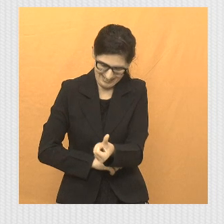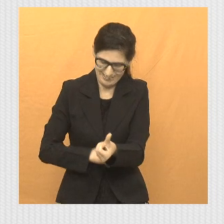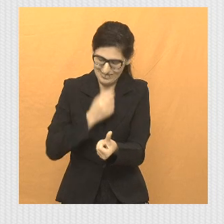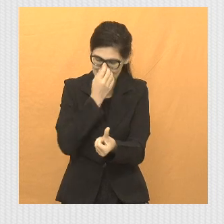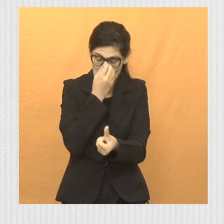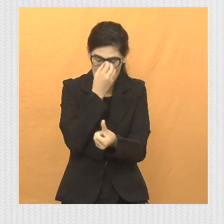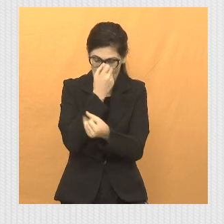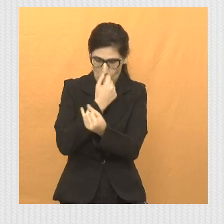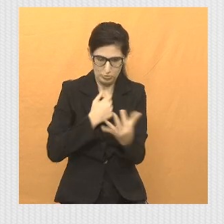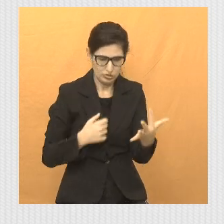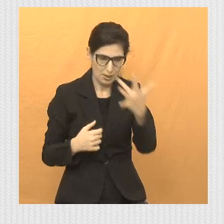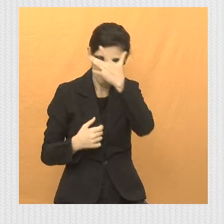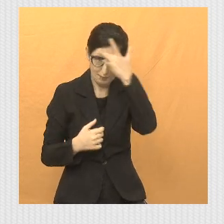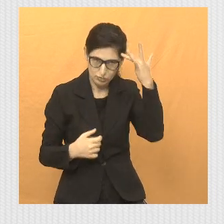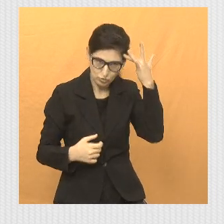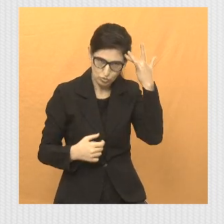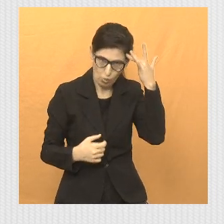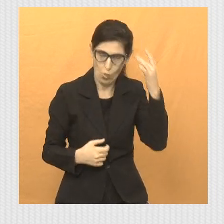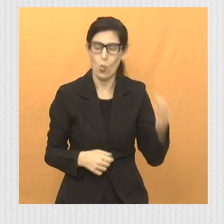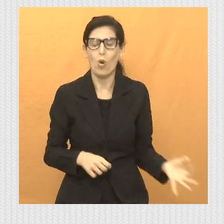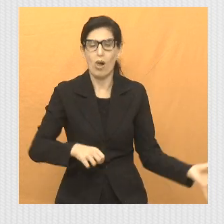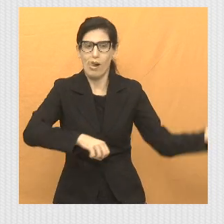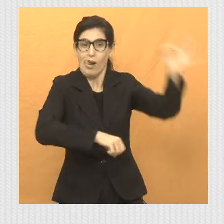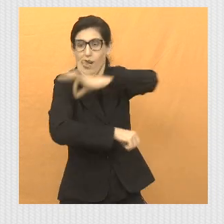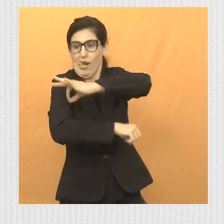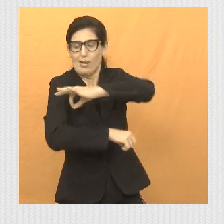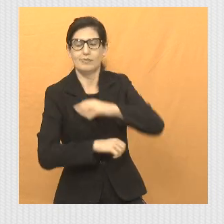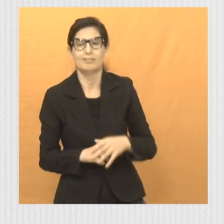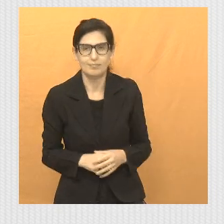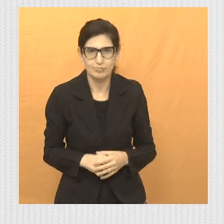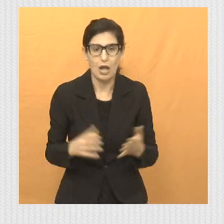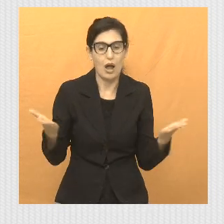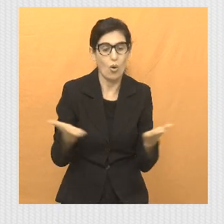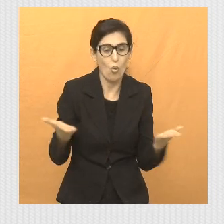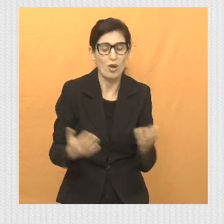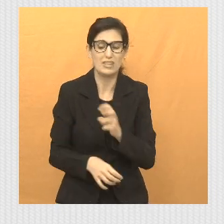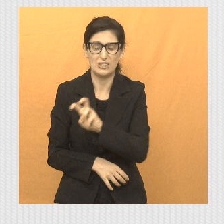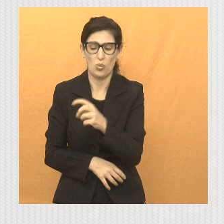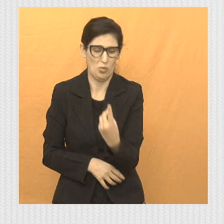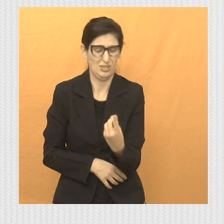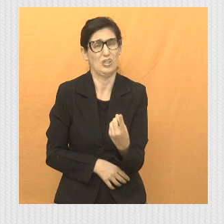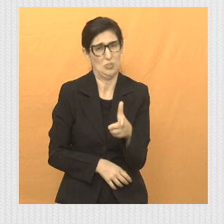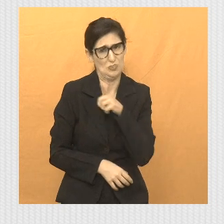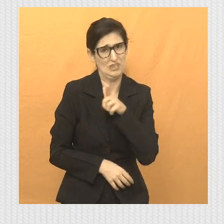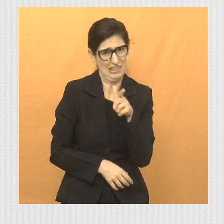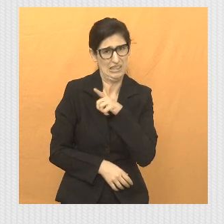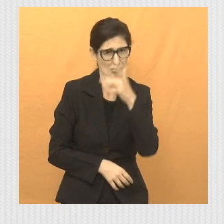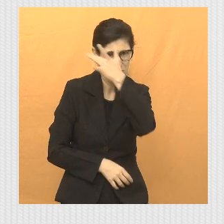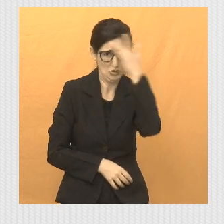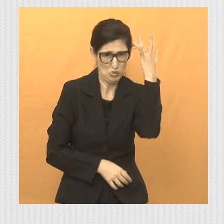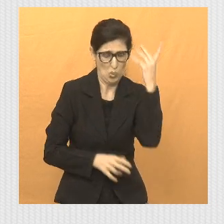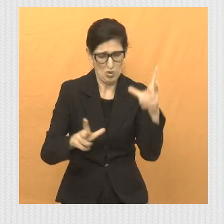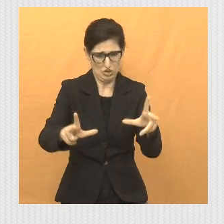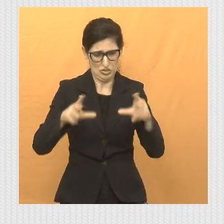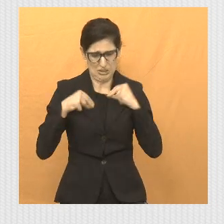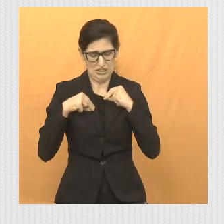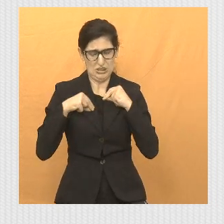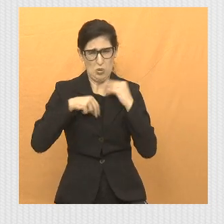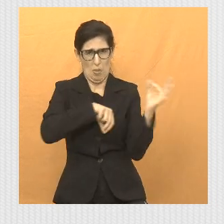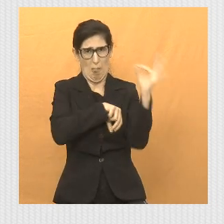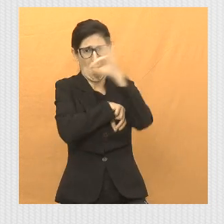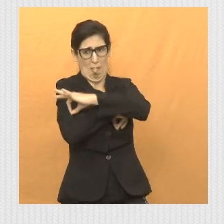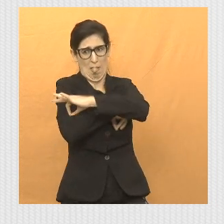confirmado. Hoje, um dado mais atual, temos 51 casos de dengue confirmado, mas ainda muito, mas